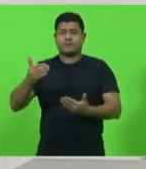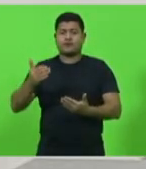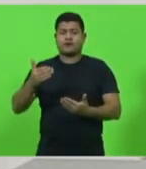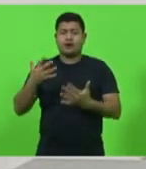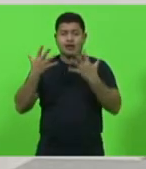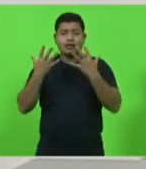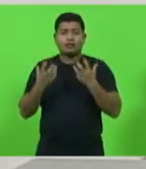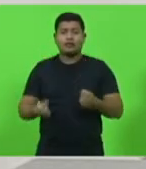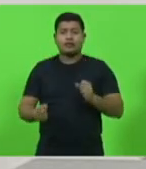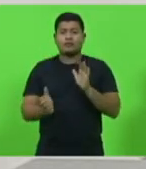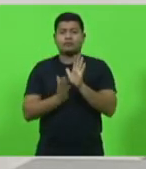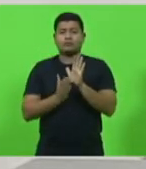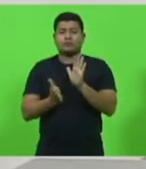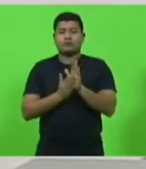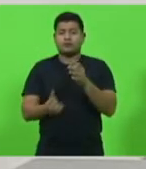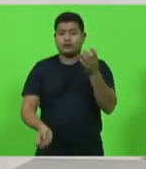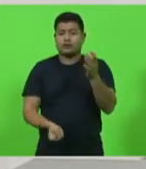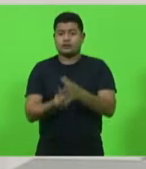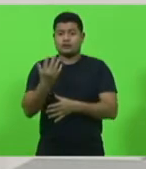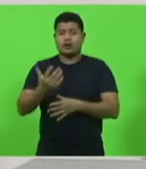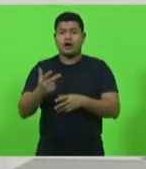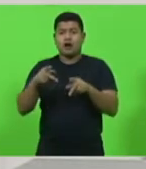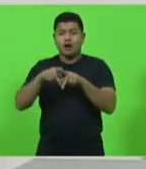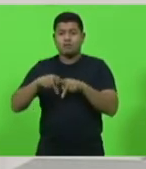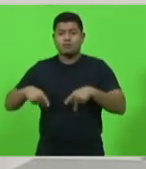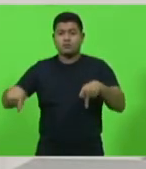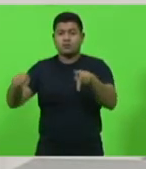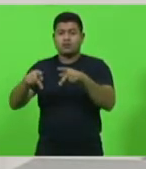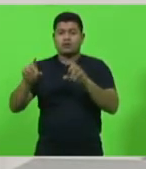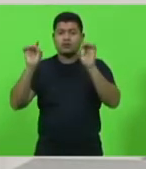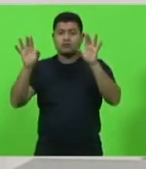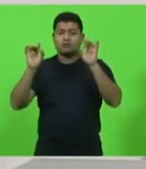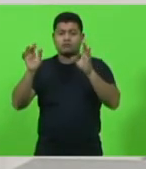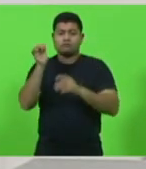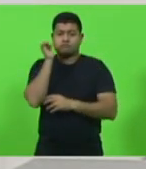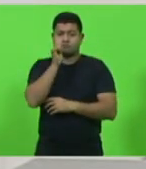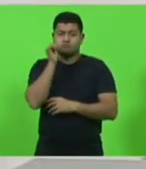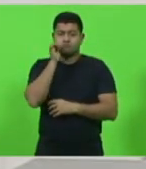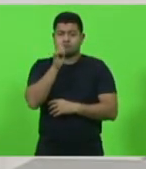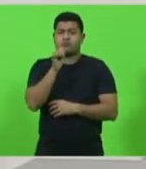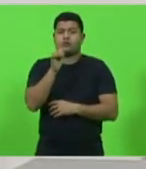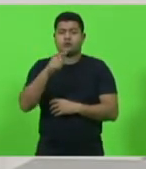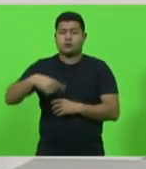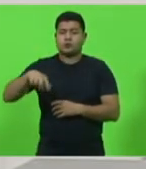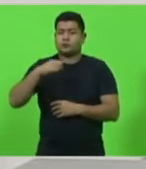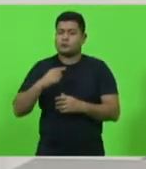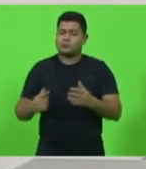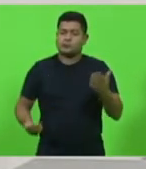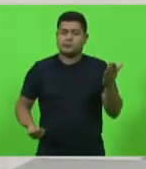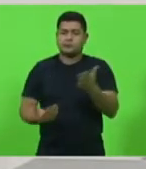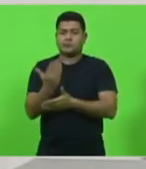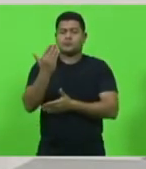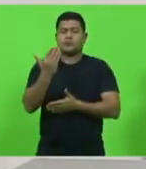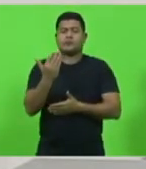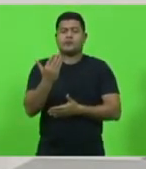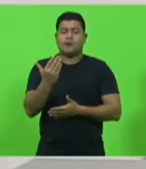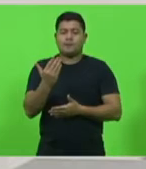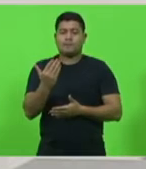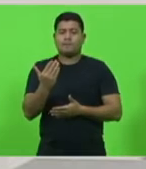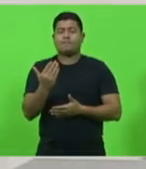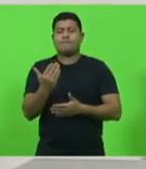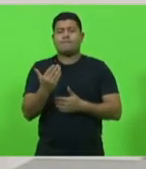a proposta da criação da Procuradoria Especial da Mulher. E conseguimos a aprovação pela matéria dos